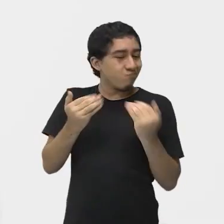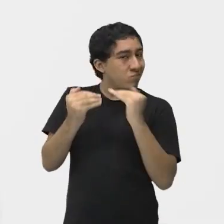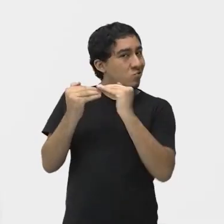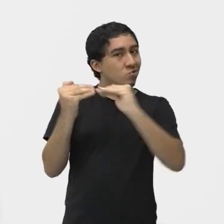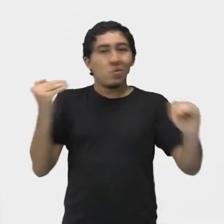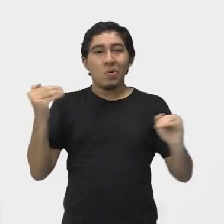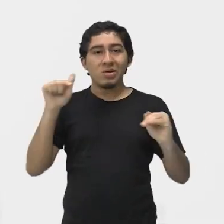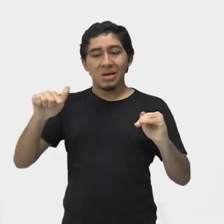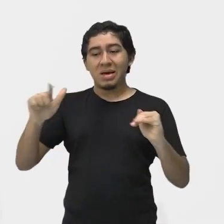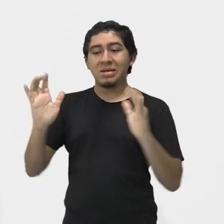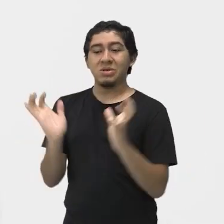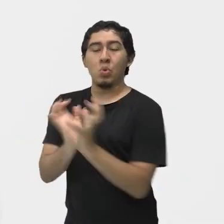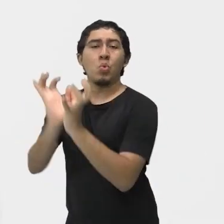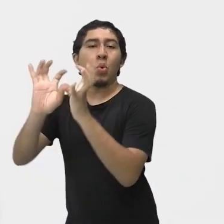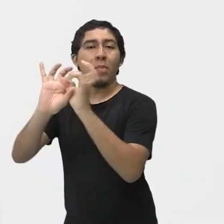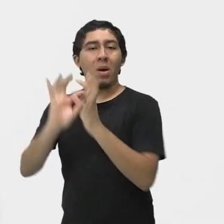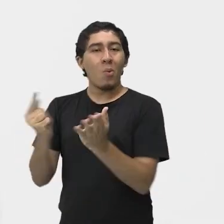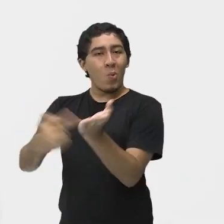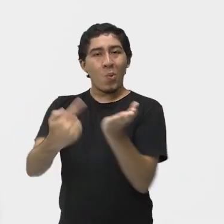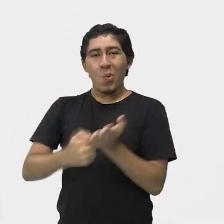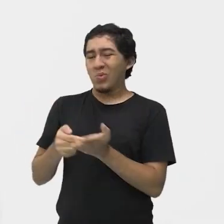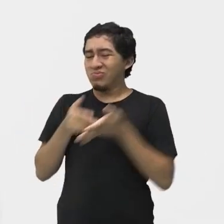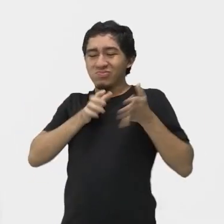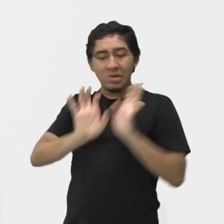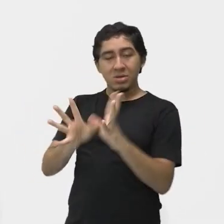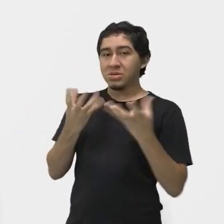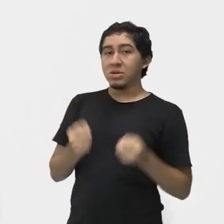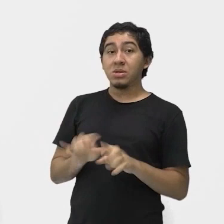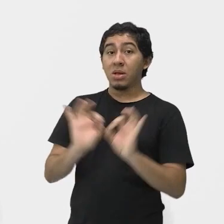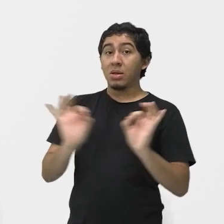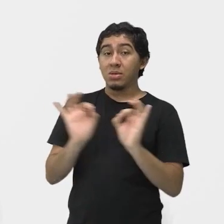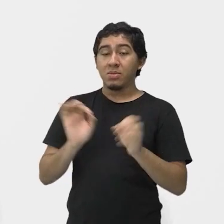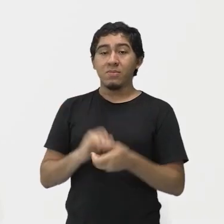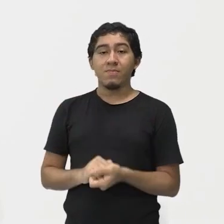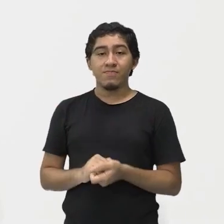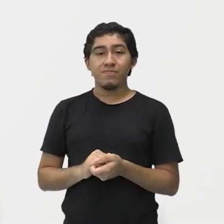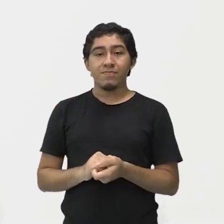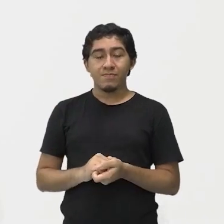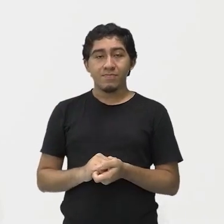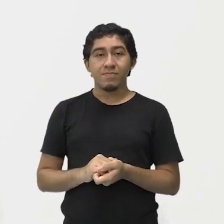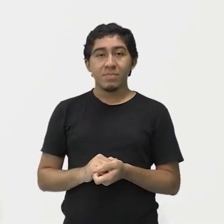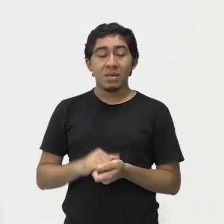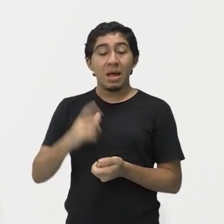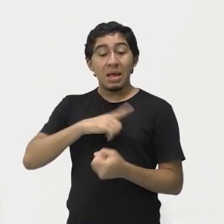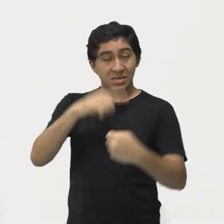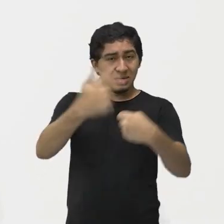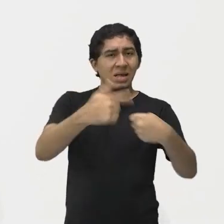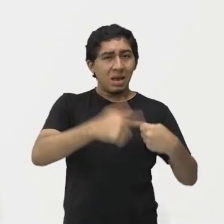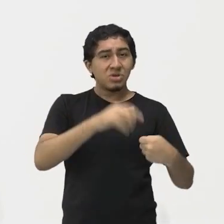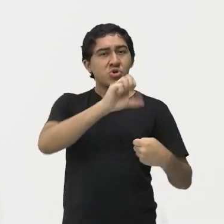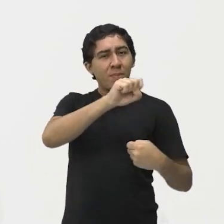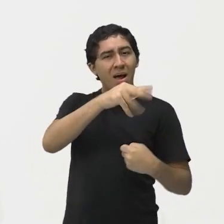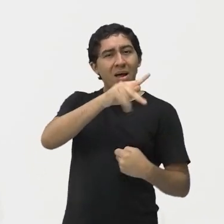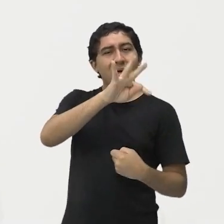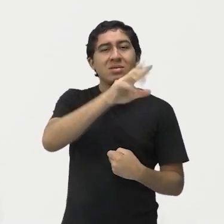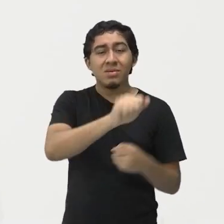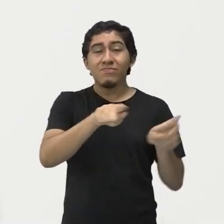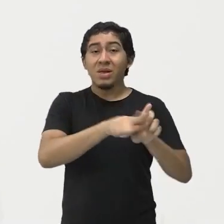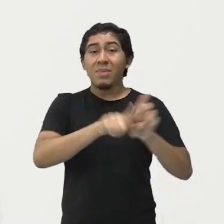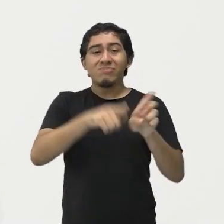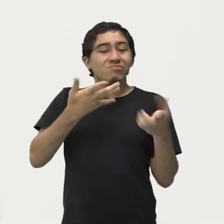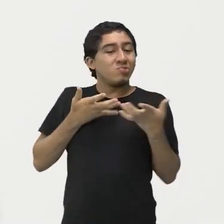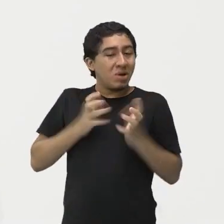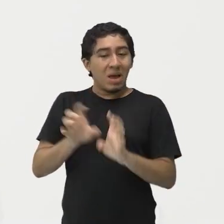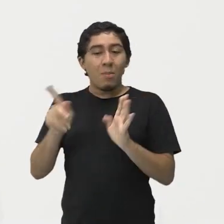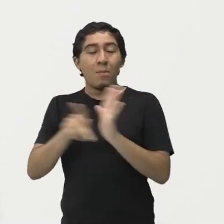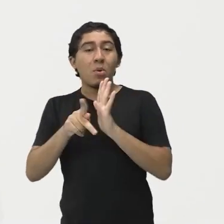só. Mas Esparta e outras cidades não concordaram com o domínio ateniense e formaram também a